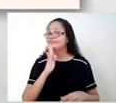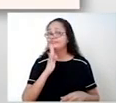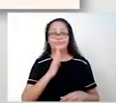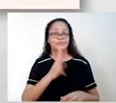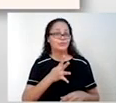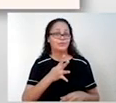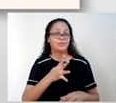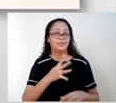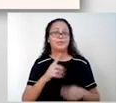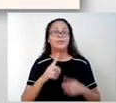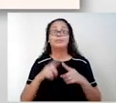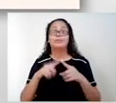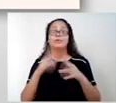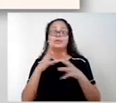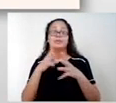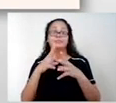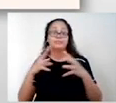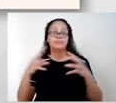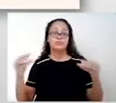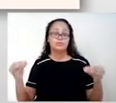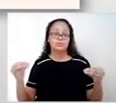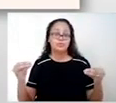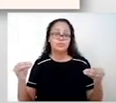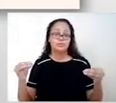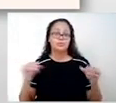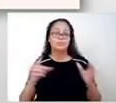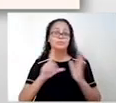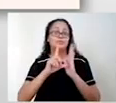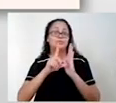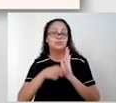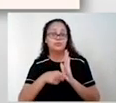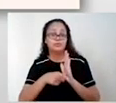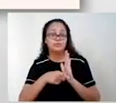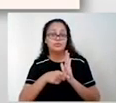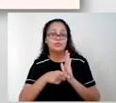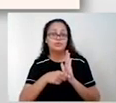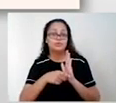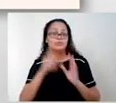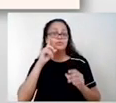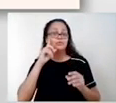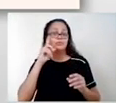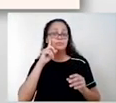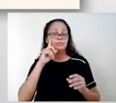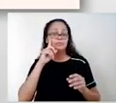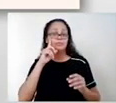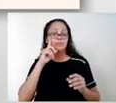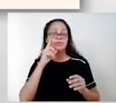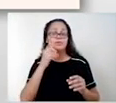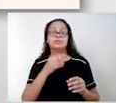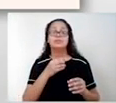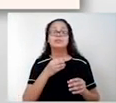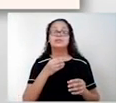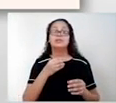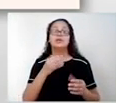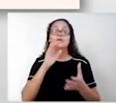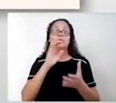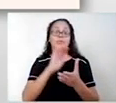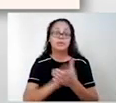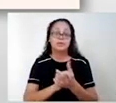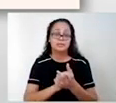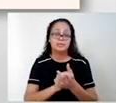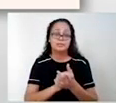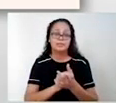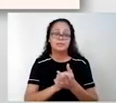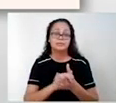ele desaparece no dia seguinte ao do casamento. Então, ela se casa, né? E no outro dia o pai some. E aí ela nunca viu o